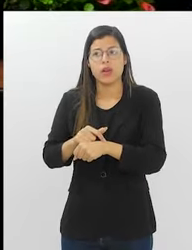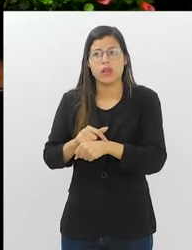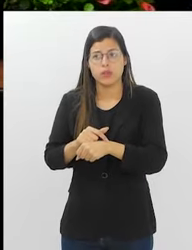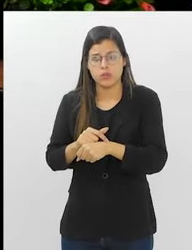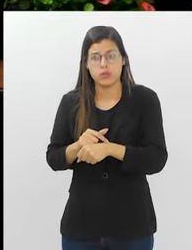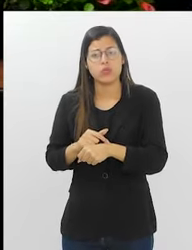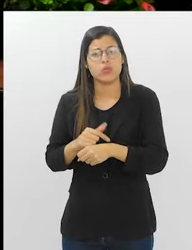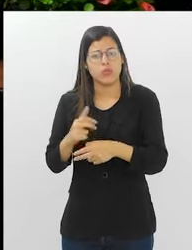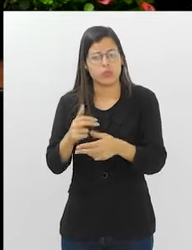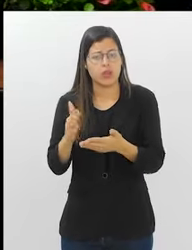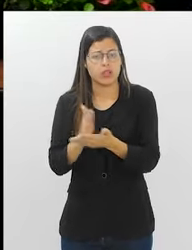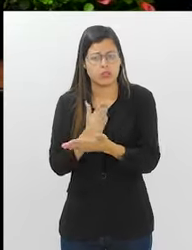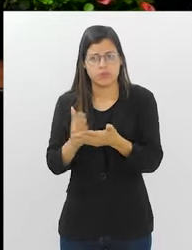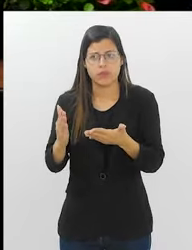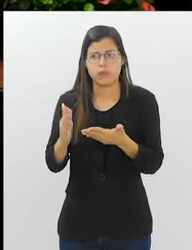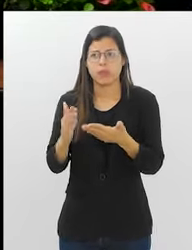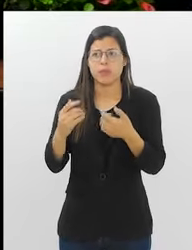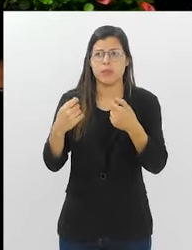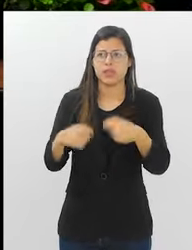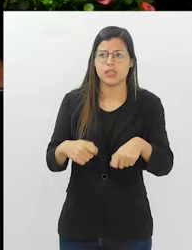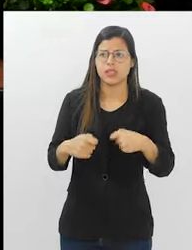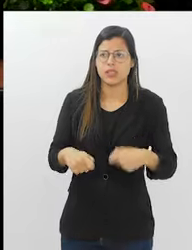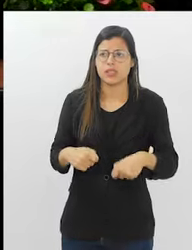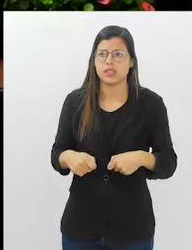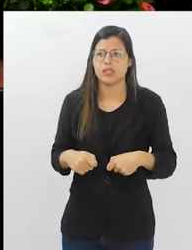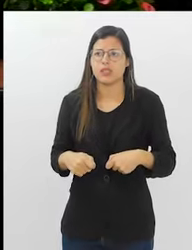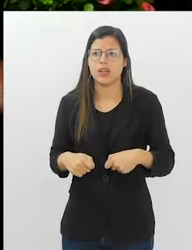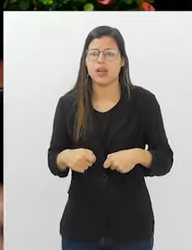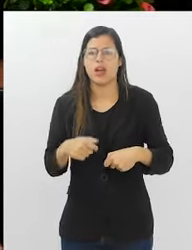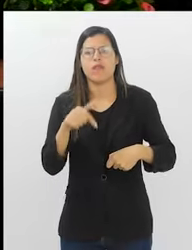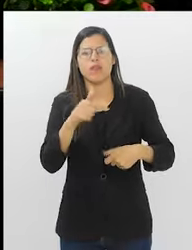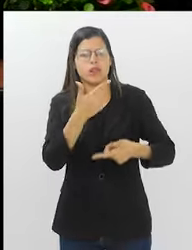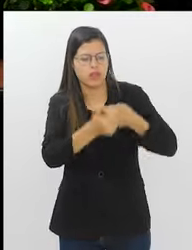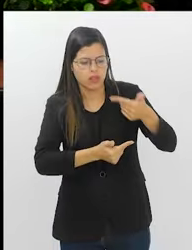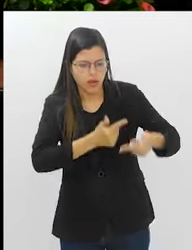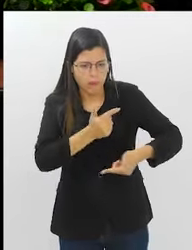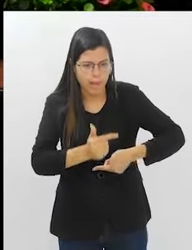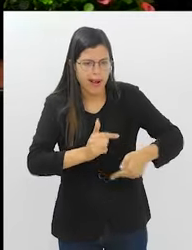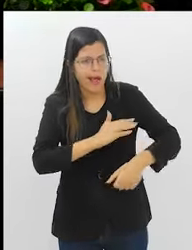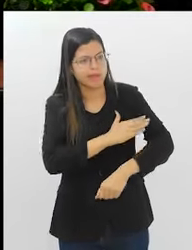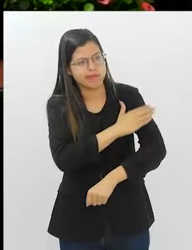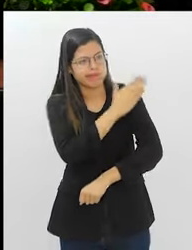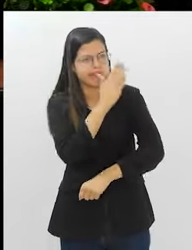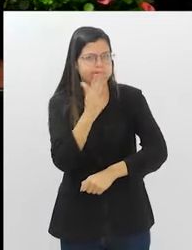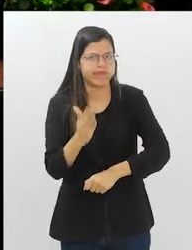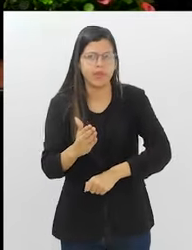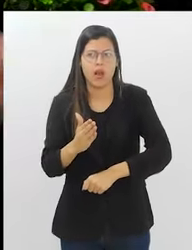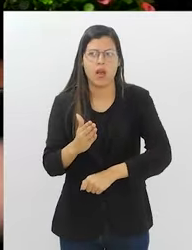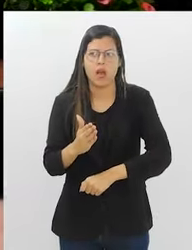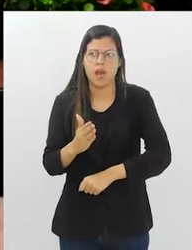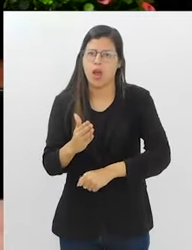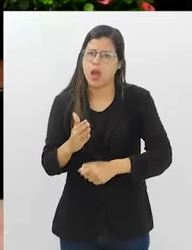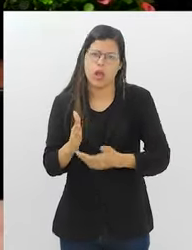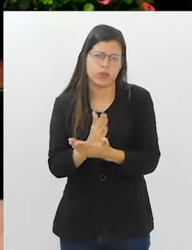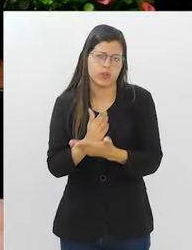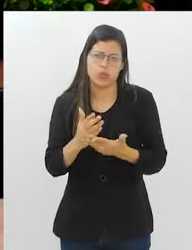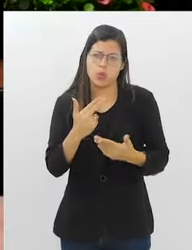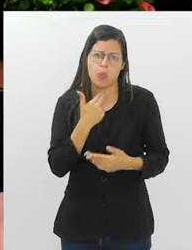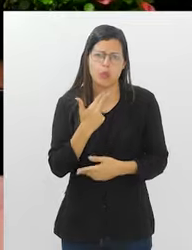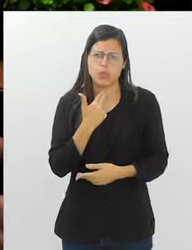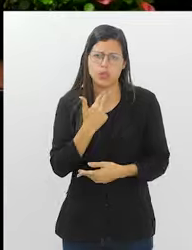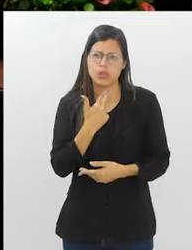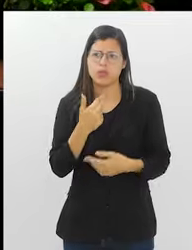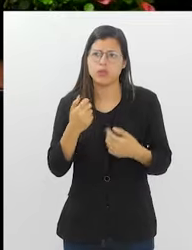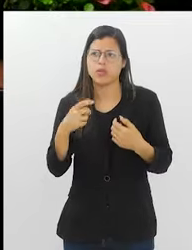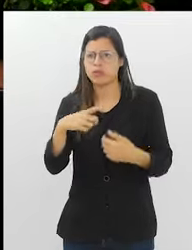momento, muitas vezes, se precisava fazer, ficar mais tempo, fazer uma média com o chefe para ser promovido, eu não podia ficar. Eu